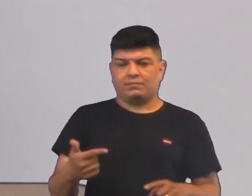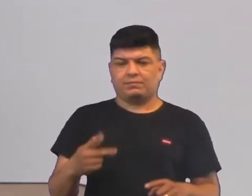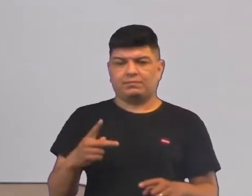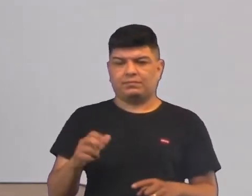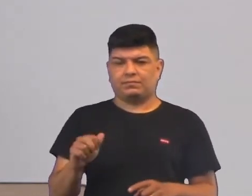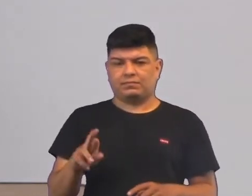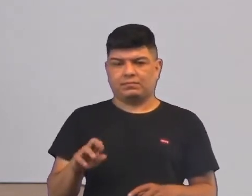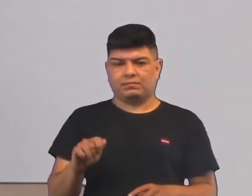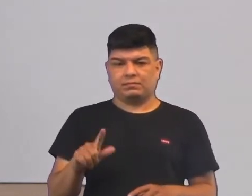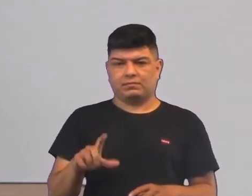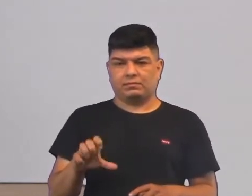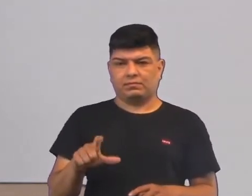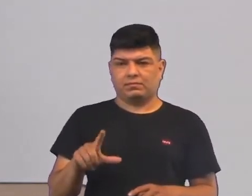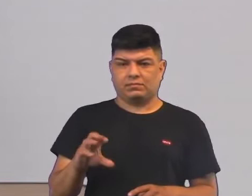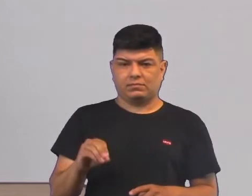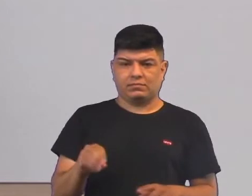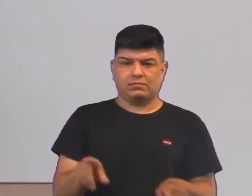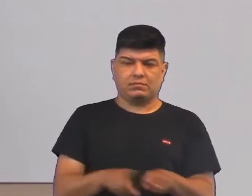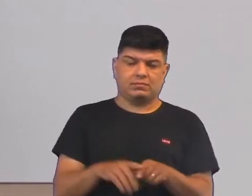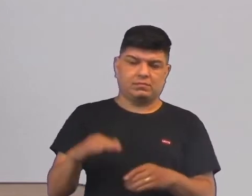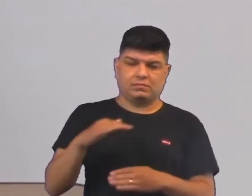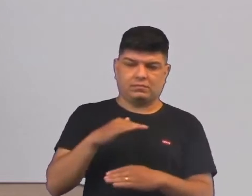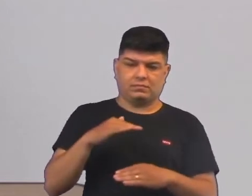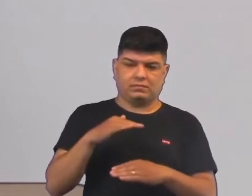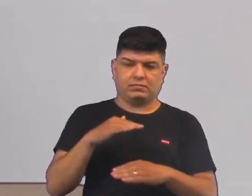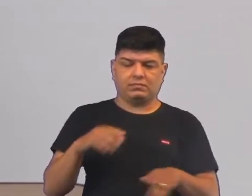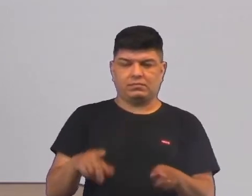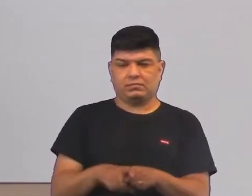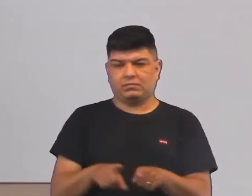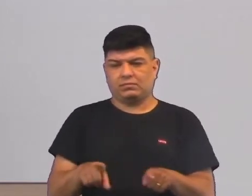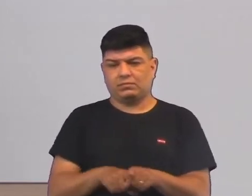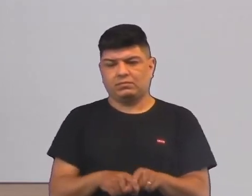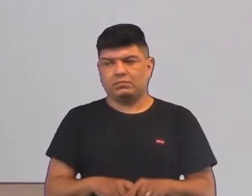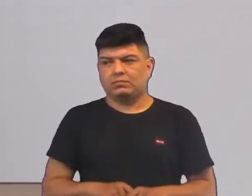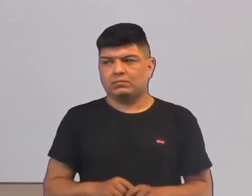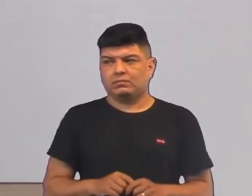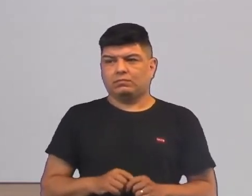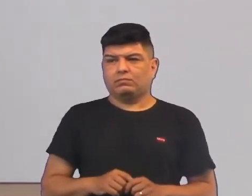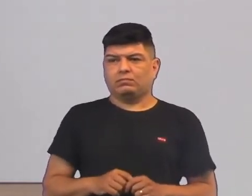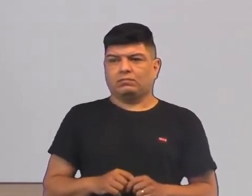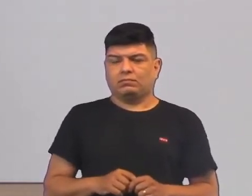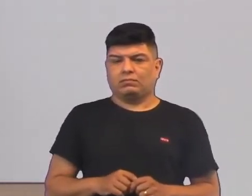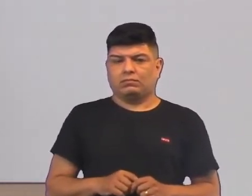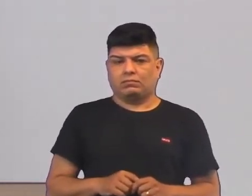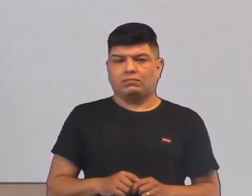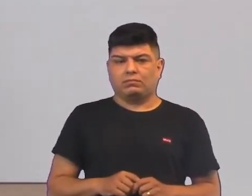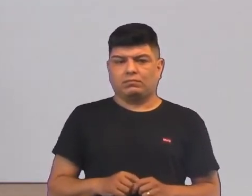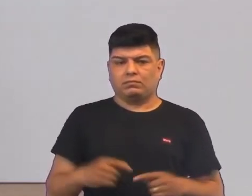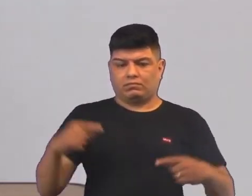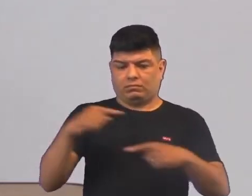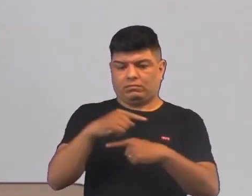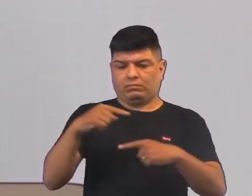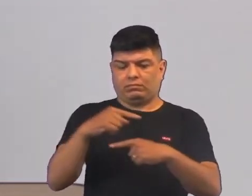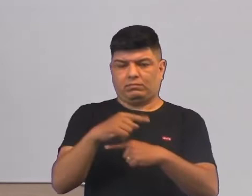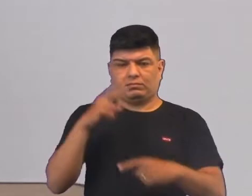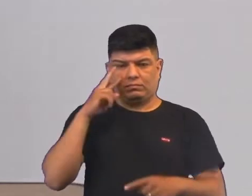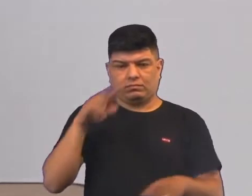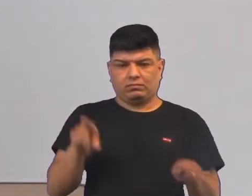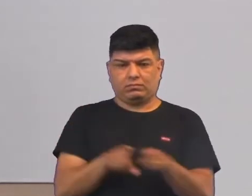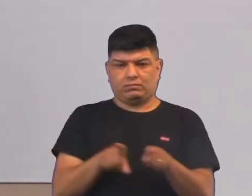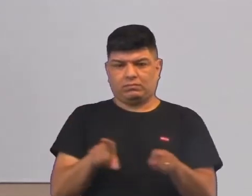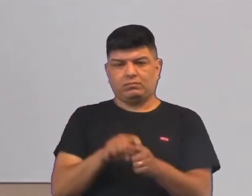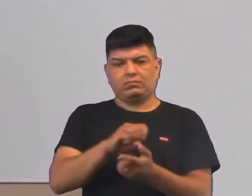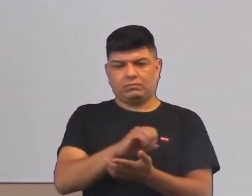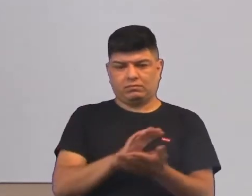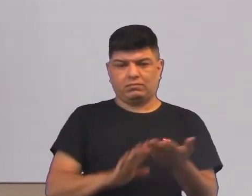lados paralelos, assim como o lado de cima também, tá? Das figuras geométricas, dessas figuras que nós vimos aí. Vamos